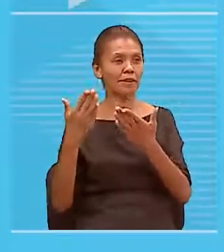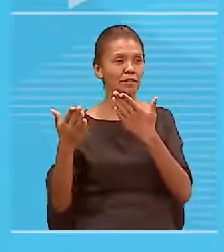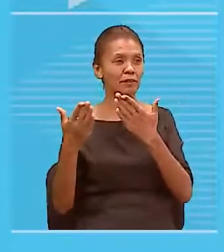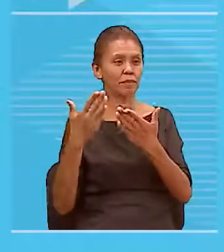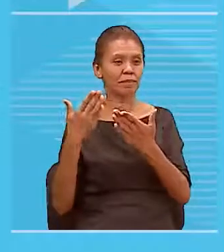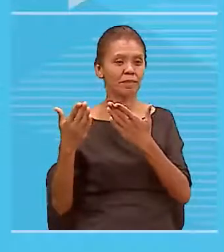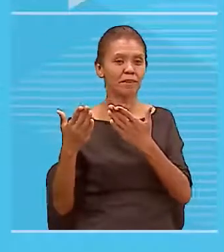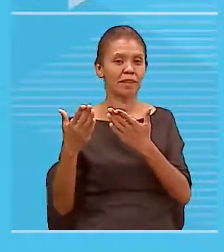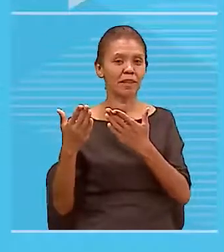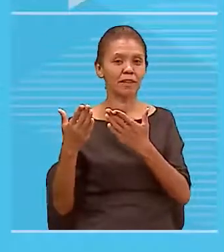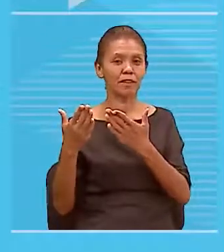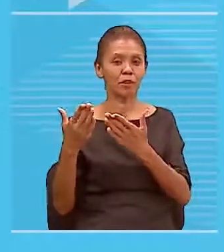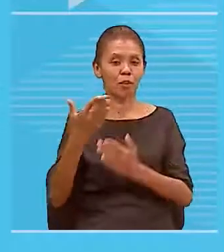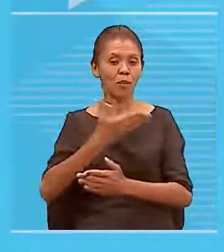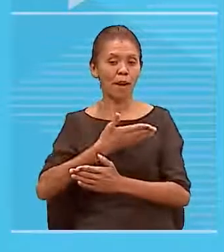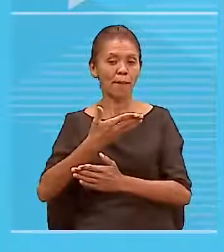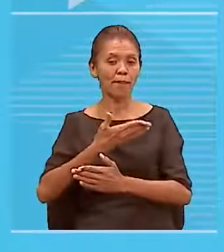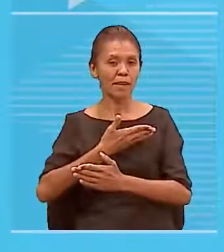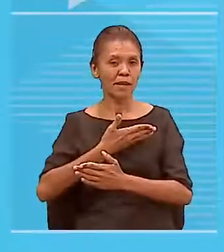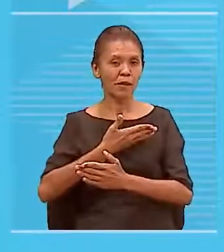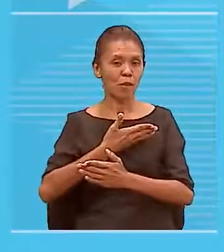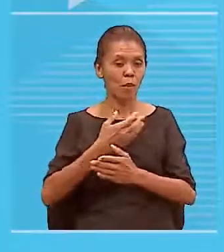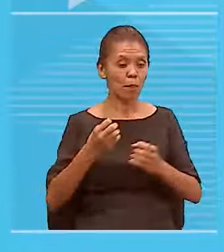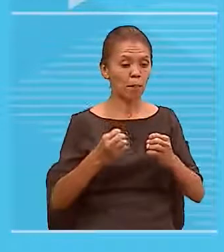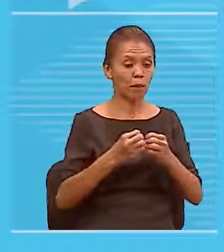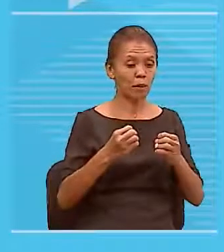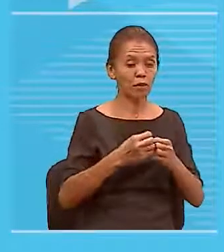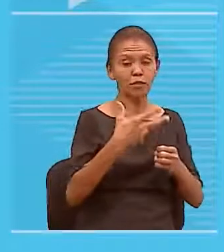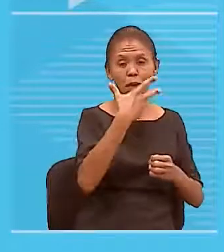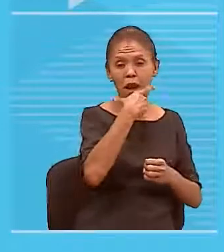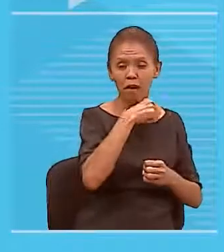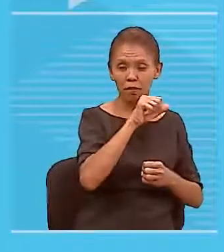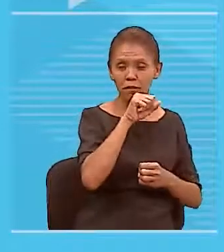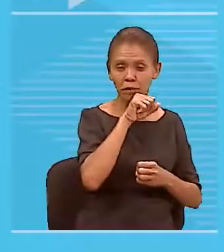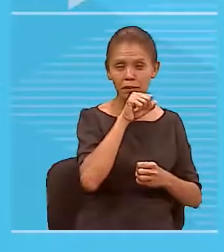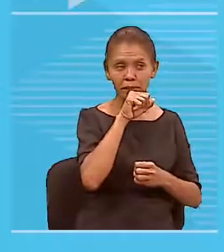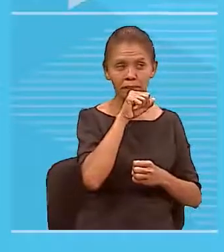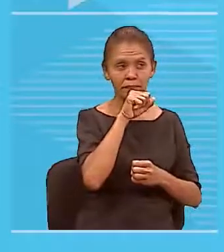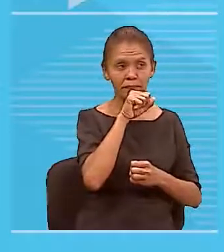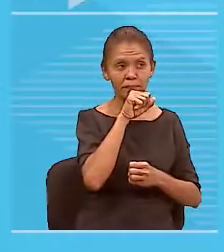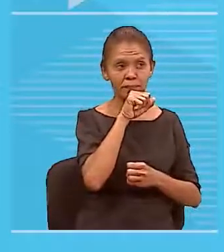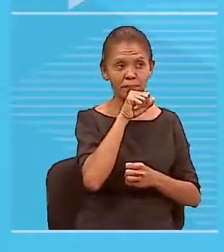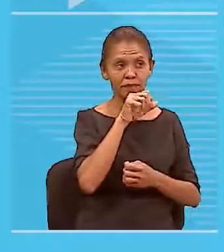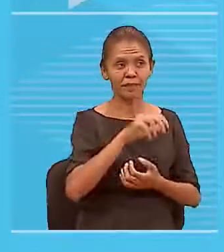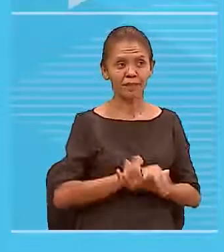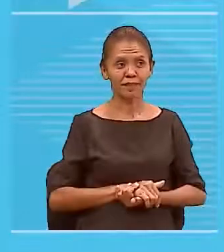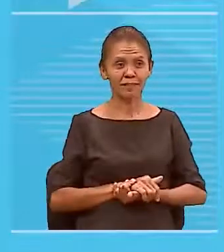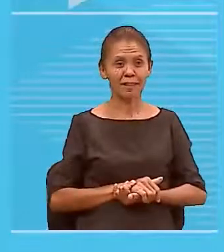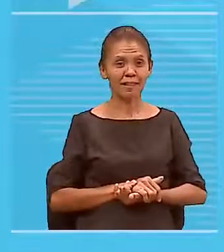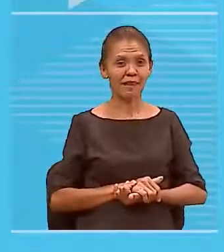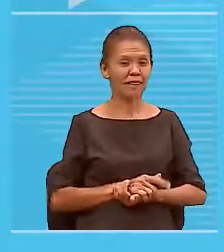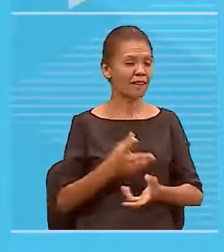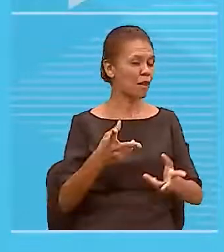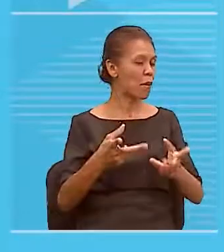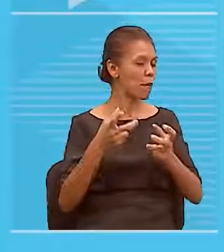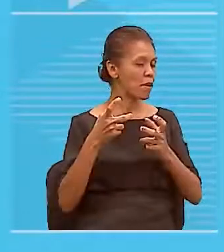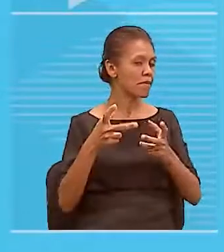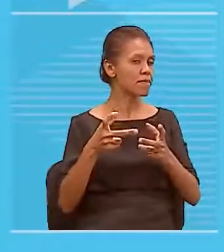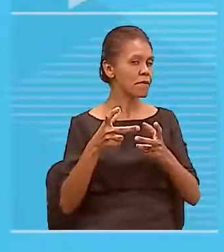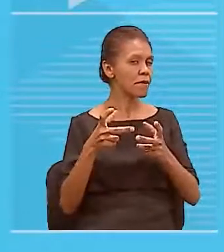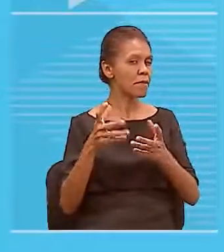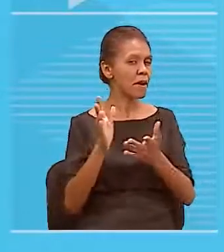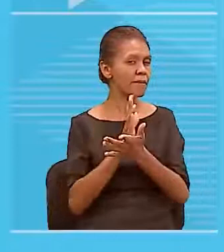dos Pais de vocês assim né Assim que ele não consigo ouvir a parte do outro aí